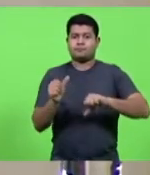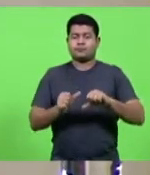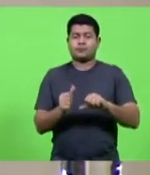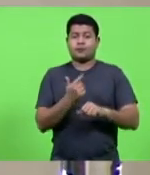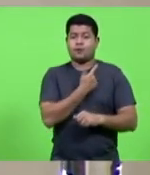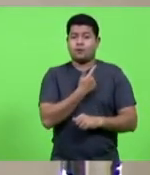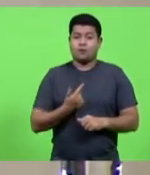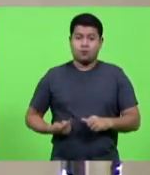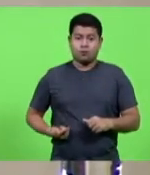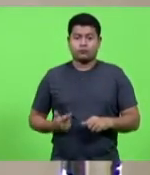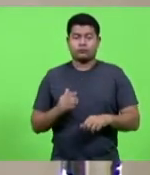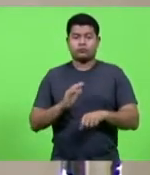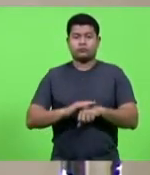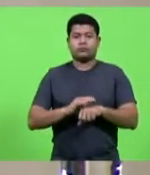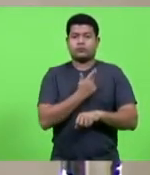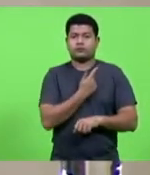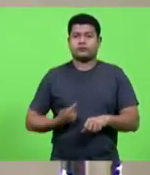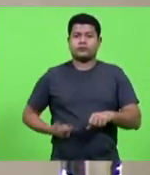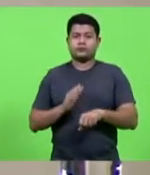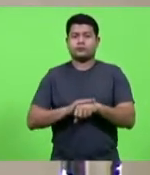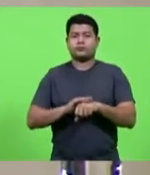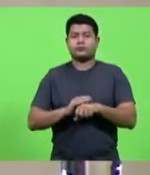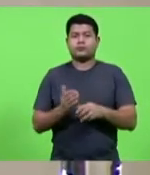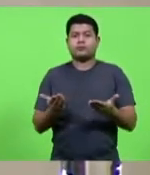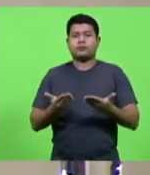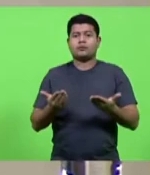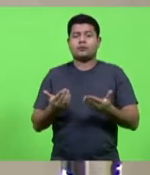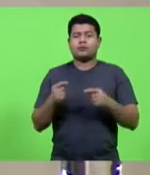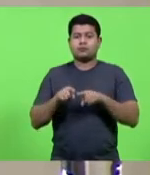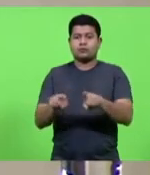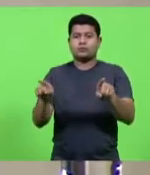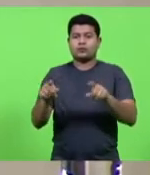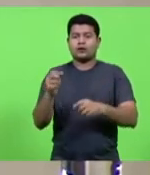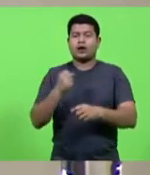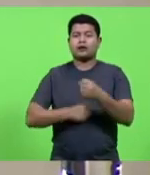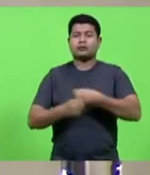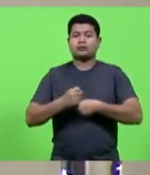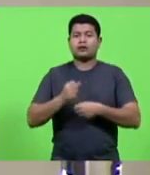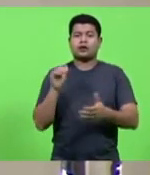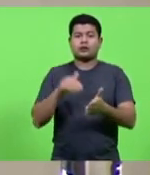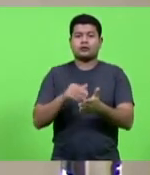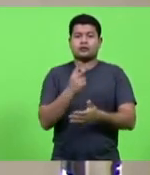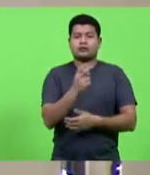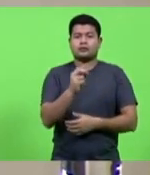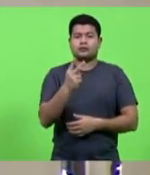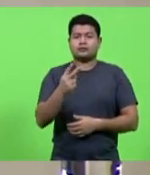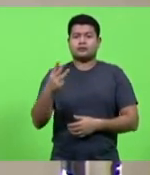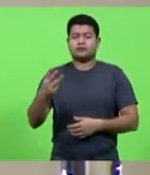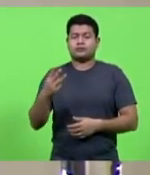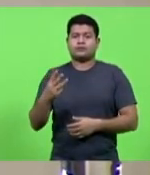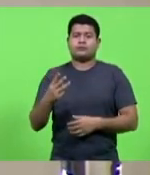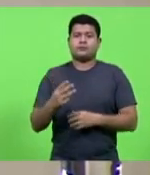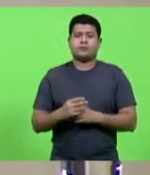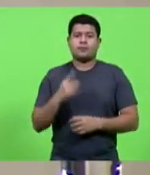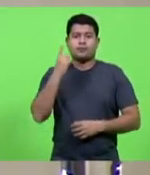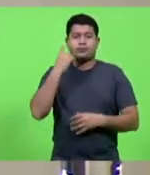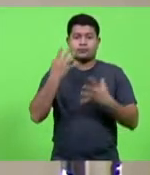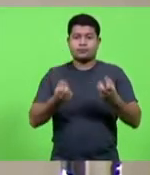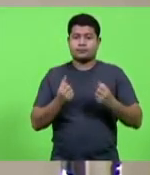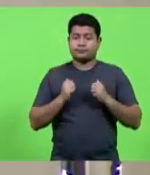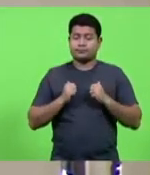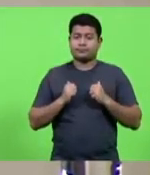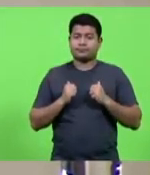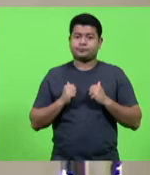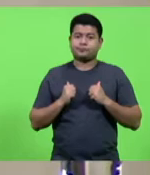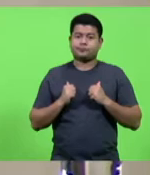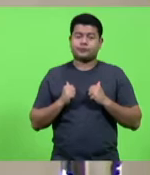para o quadriênio 2020-2023, aprovado pela lei 17.874 de 2019. Deputados que aprovam, permaneçam como se